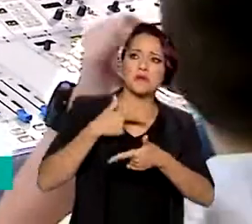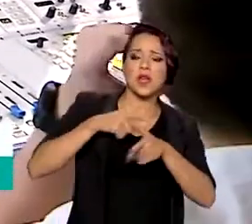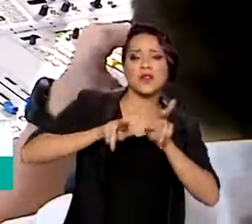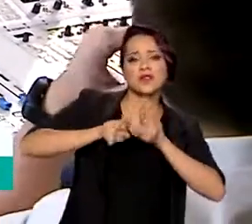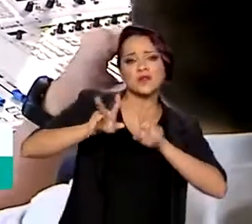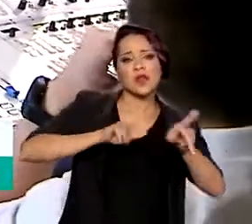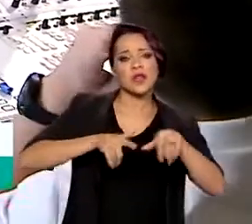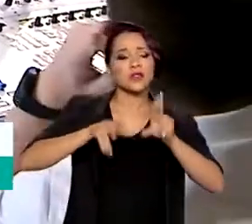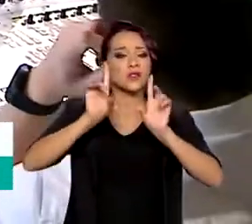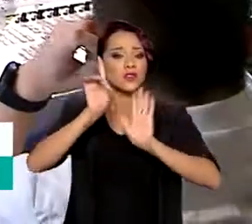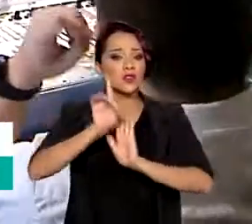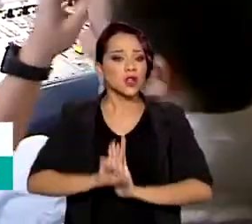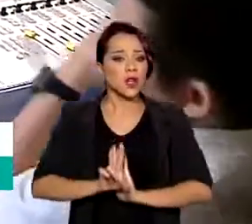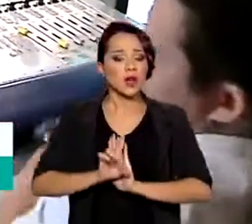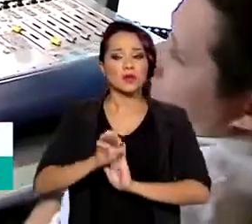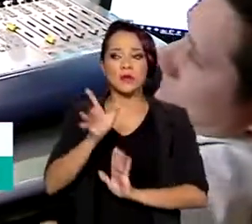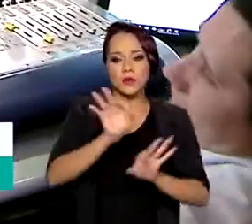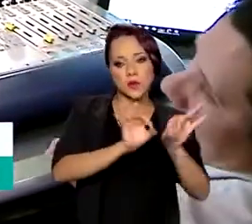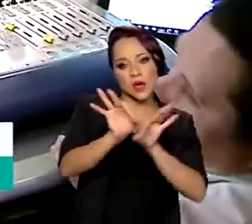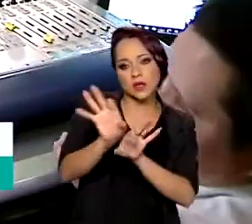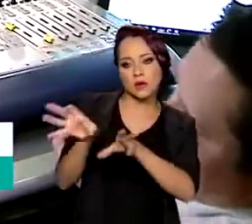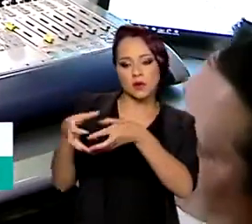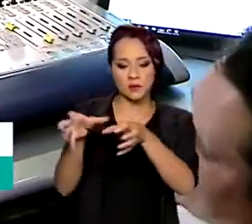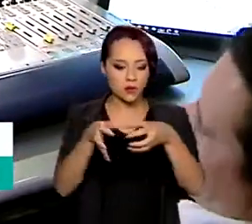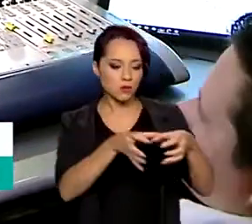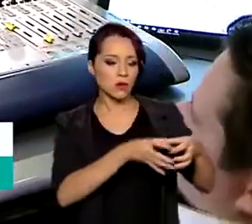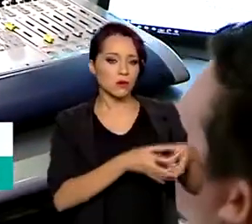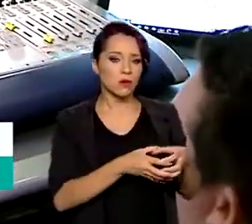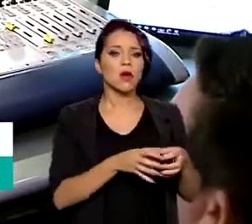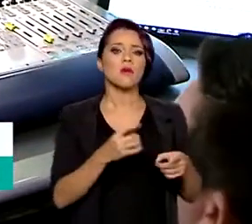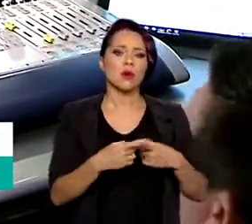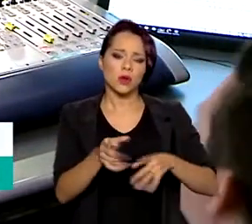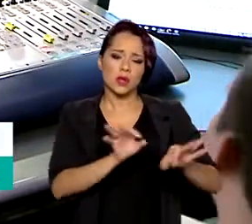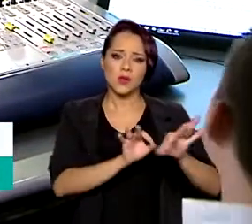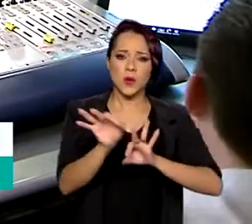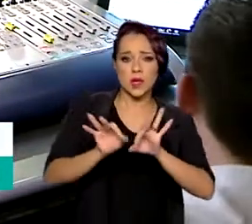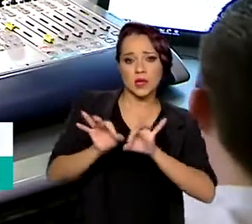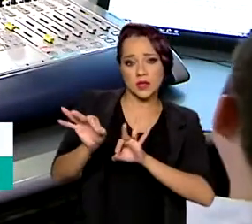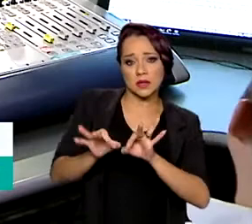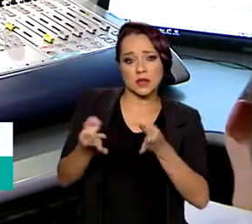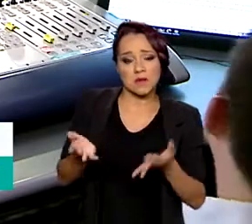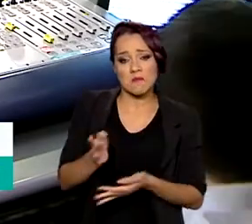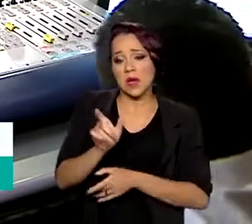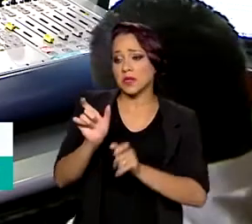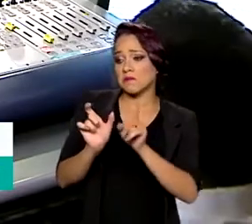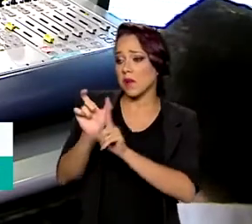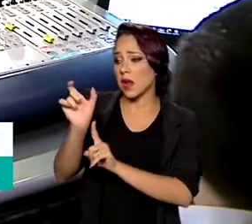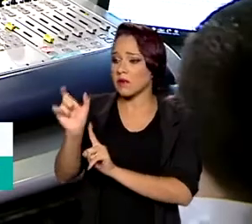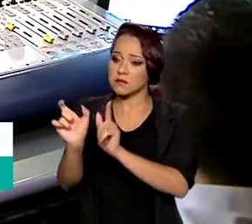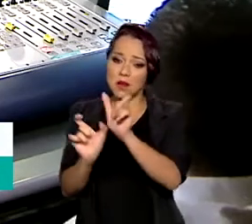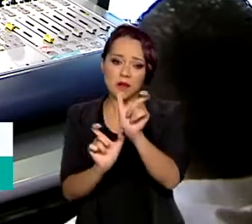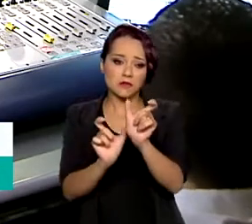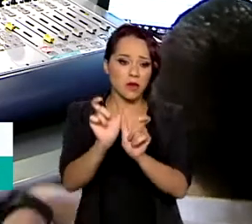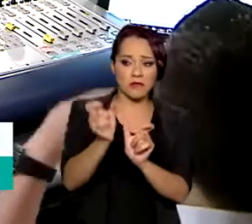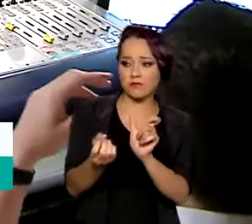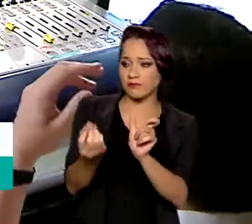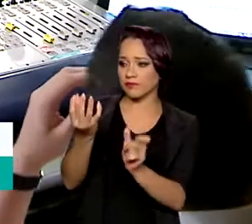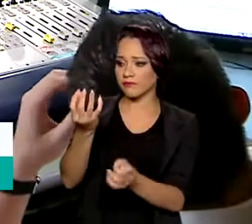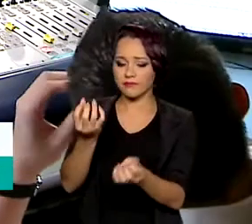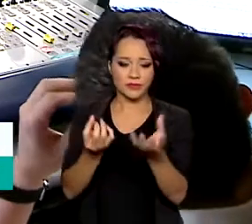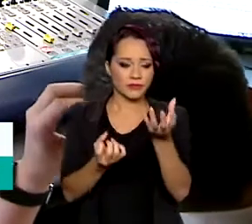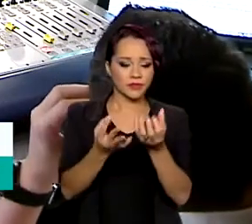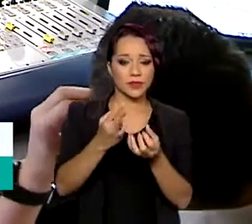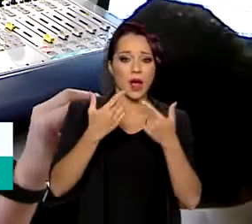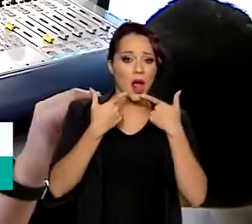seus direitos, elas vão se organizando em grupos. Por causa dessa organização, as palavras vão surgindo. A linguagem também vai